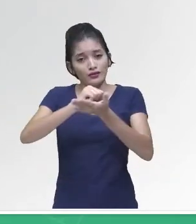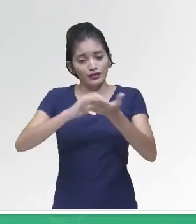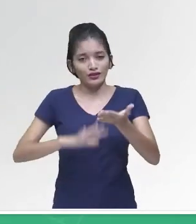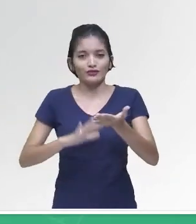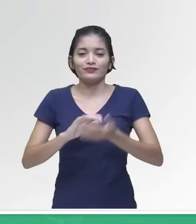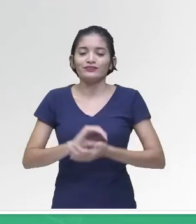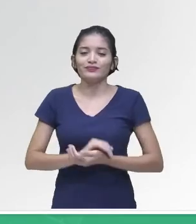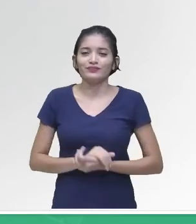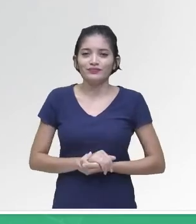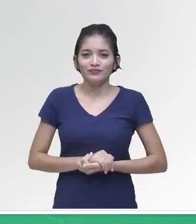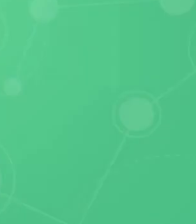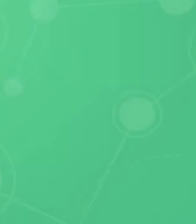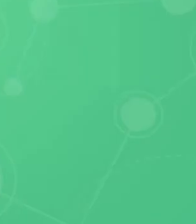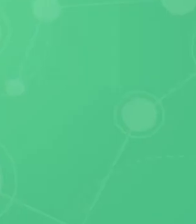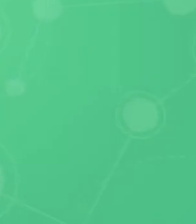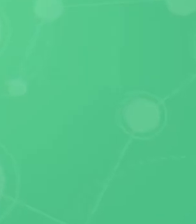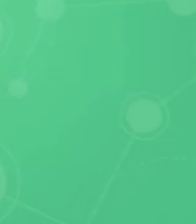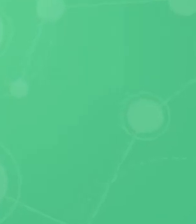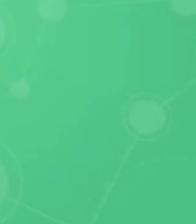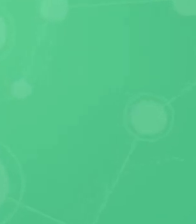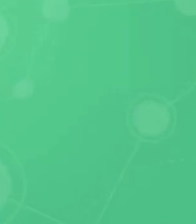lá?